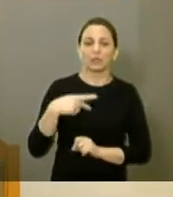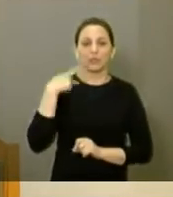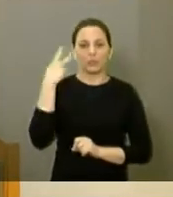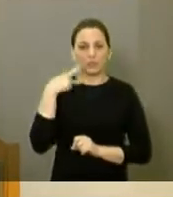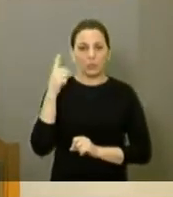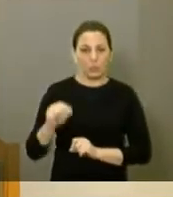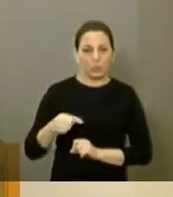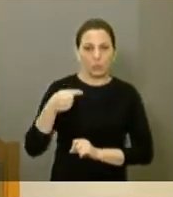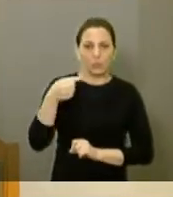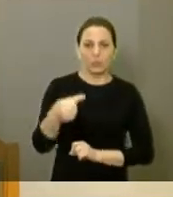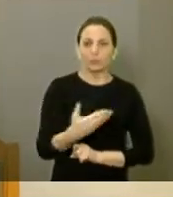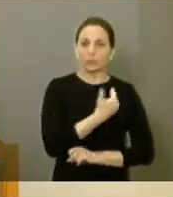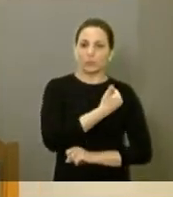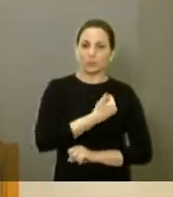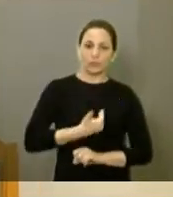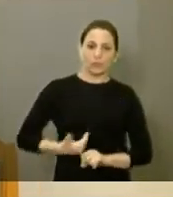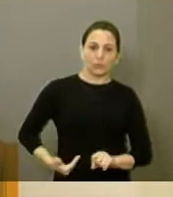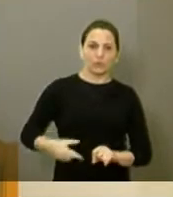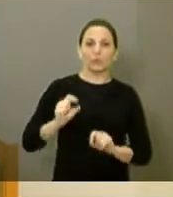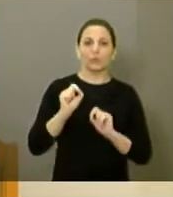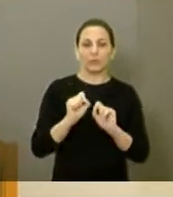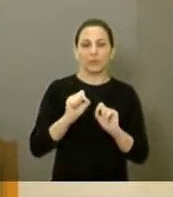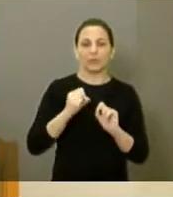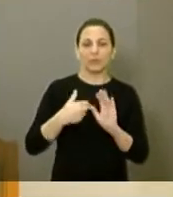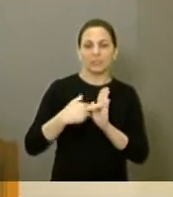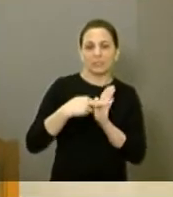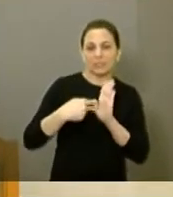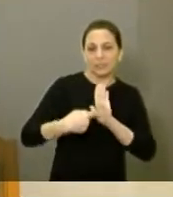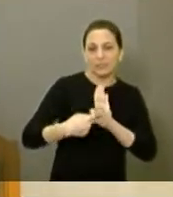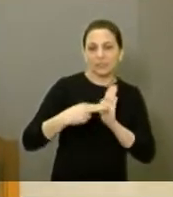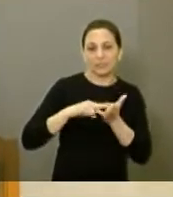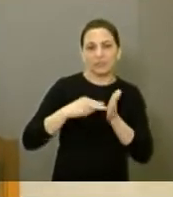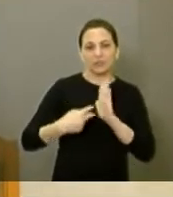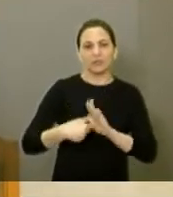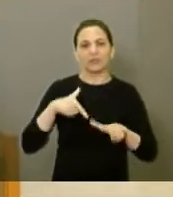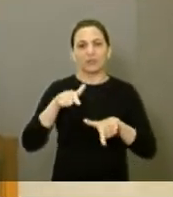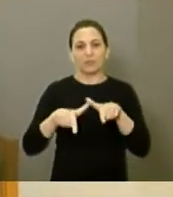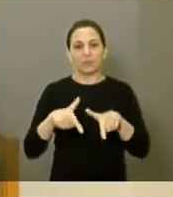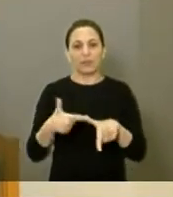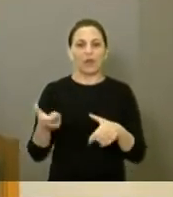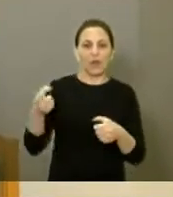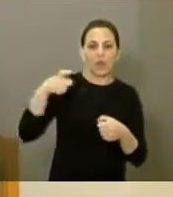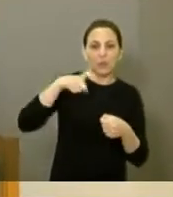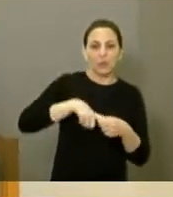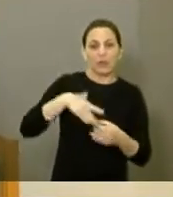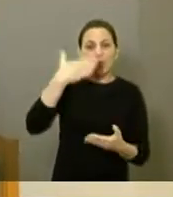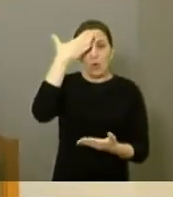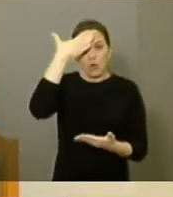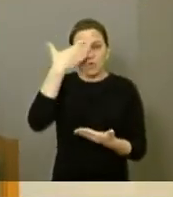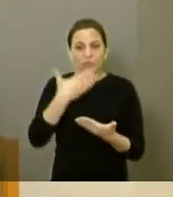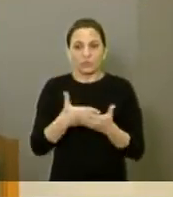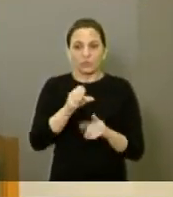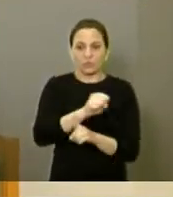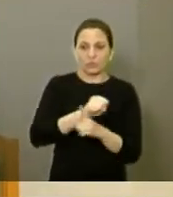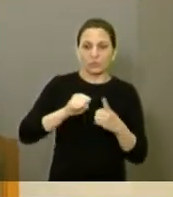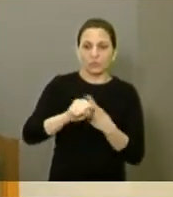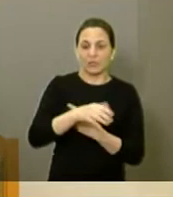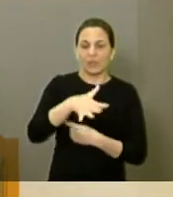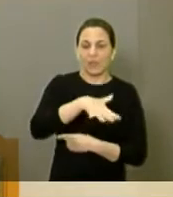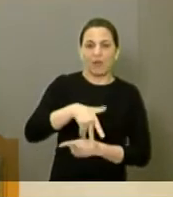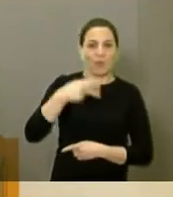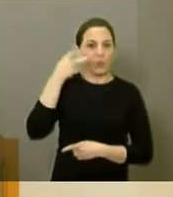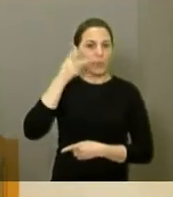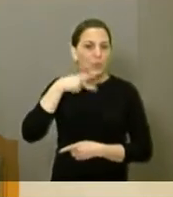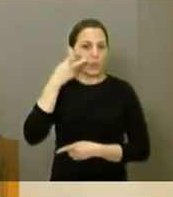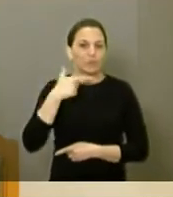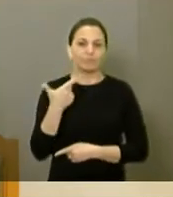próximo governo no sentido de trabalhar para tentar recuperar a confiança da sociedade na classe política porque a gente